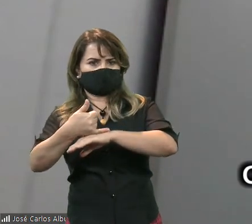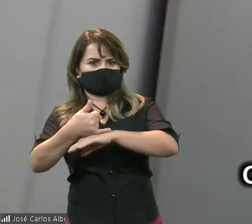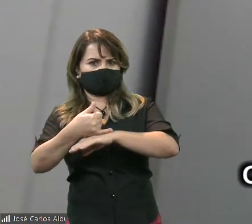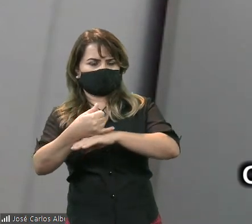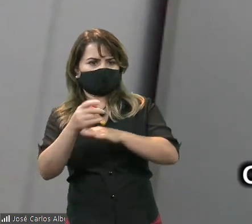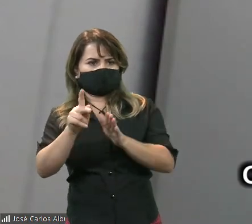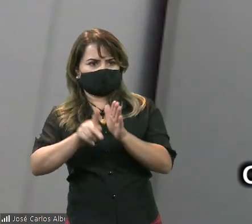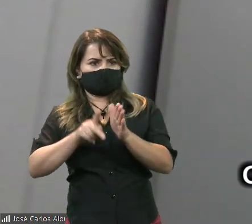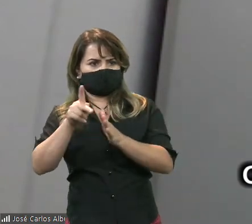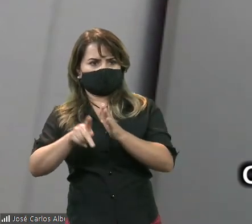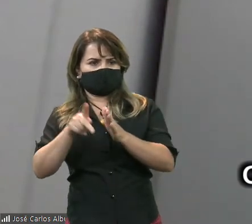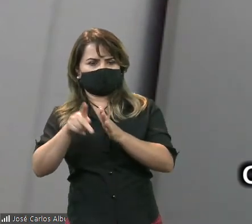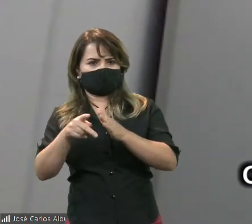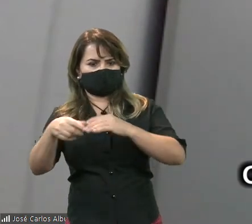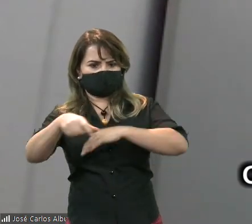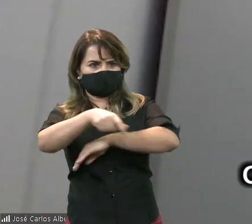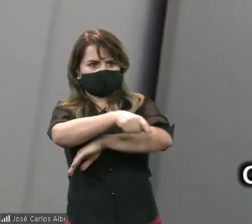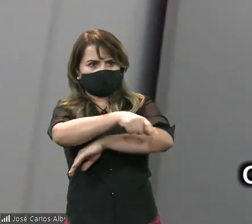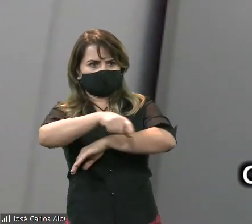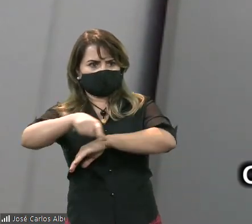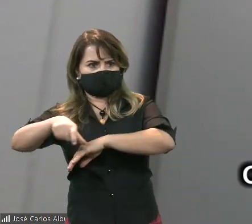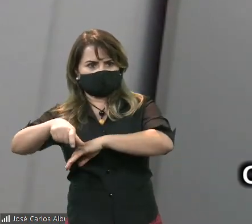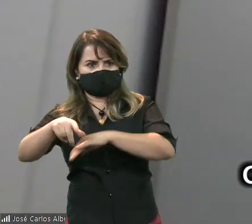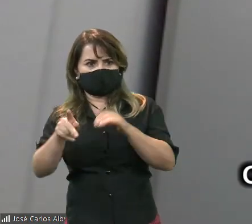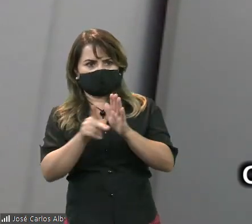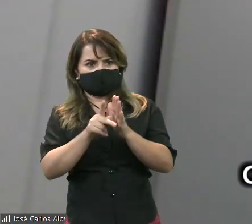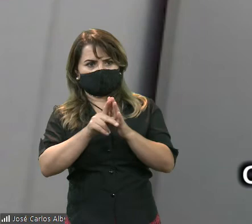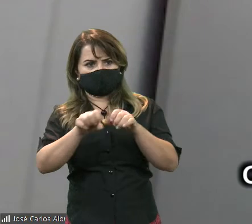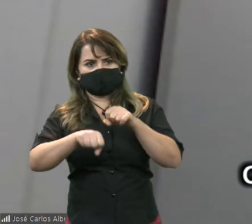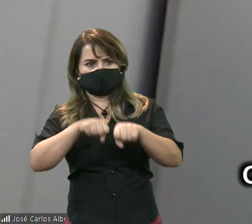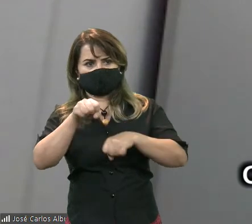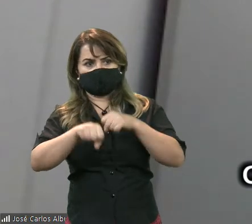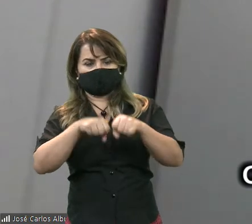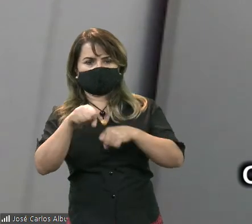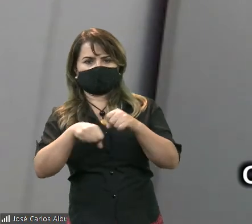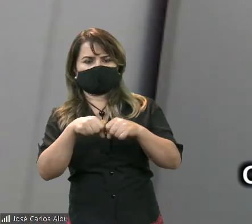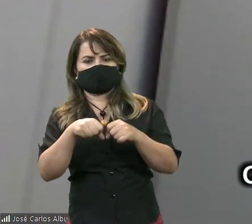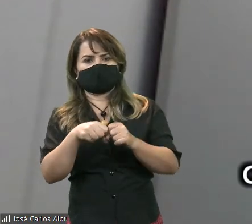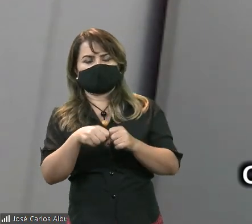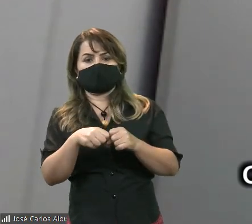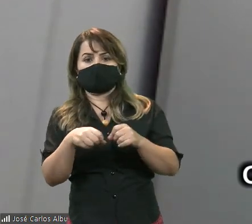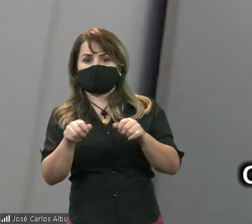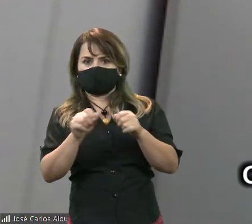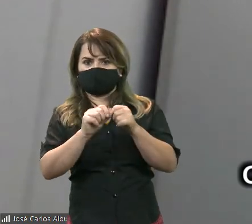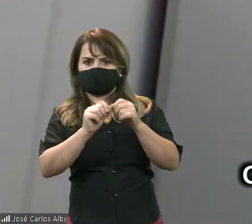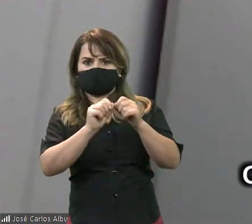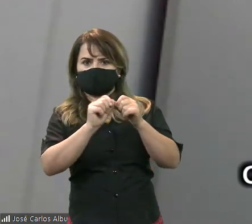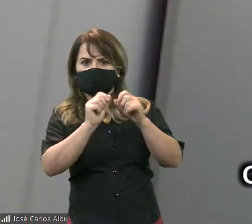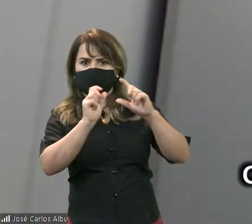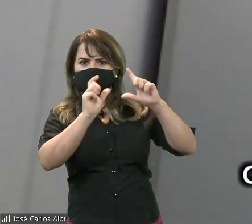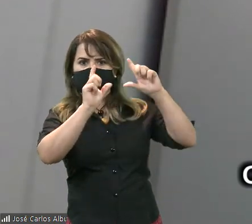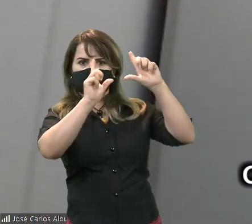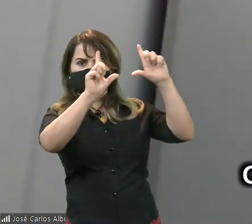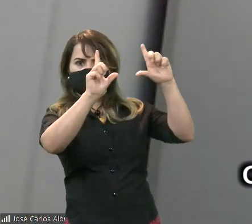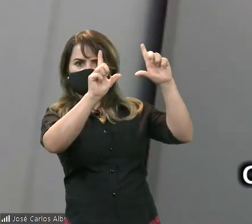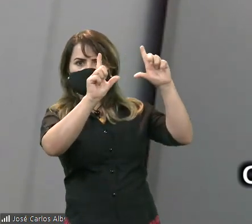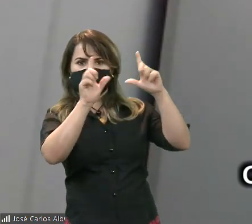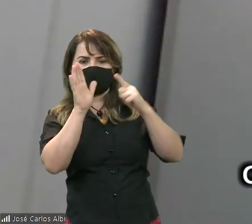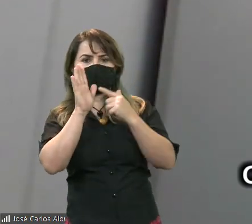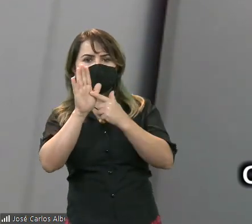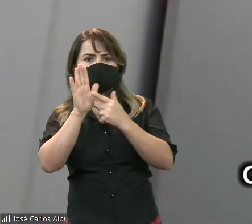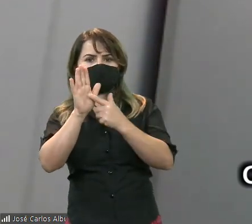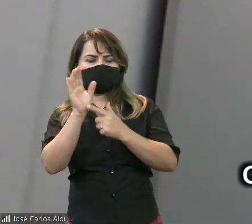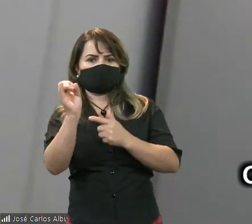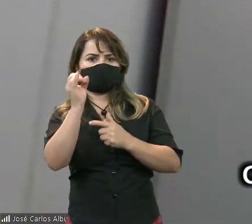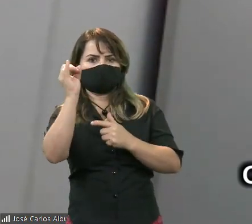ser decentemente aí colocado o seu emplacamento, né, para que as pessoas tenham a sua